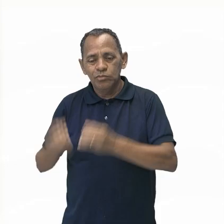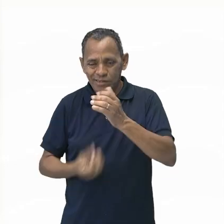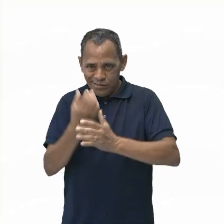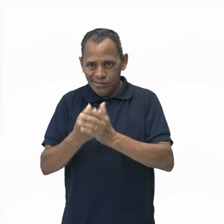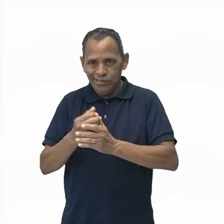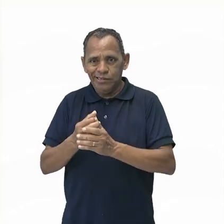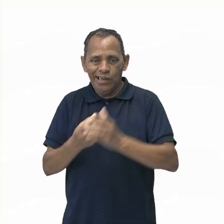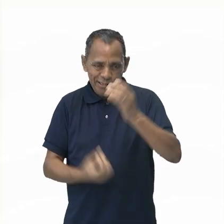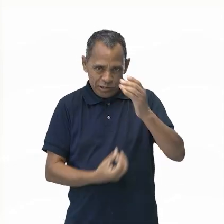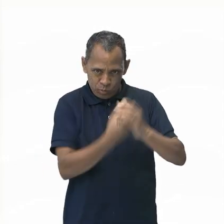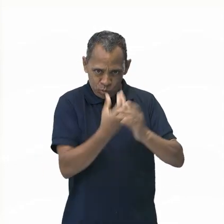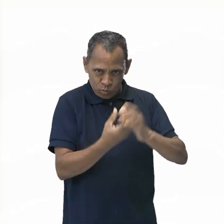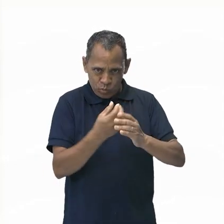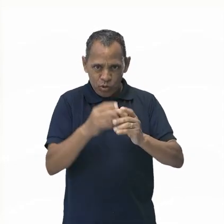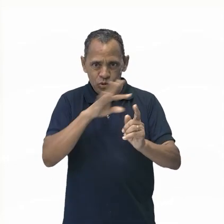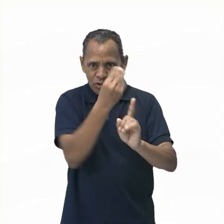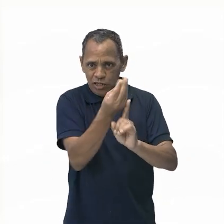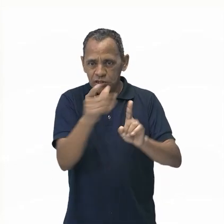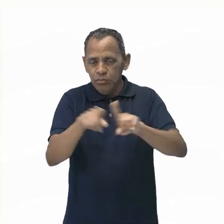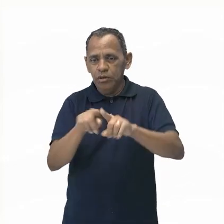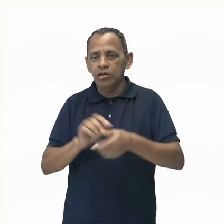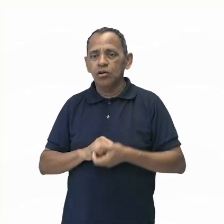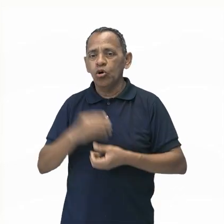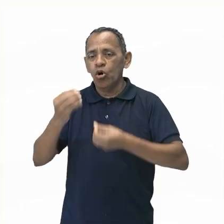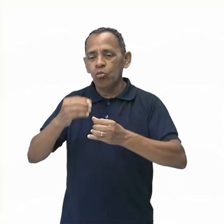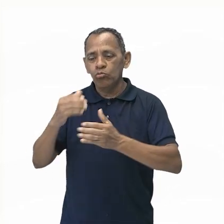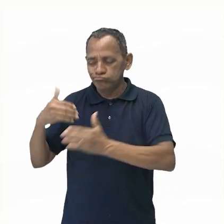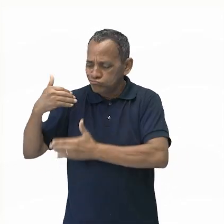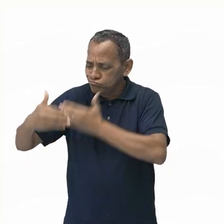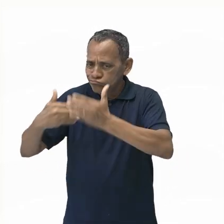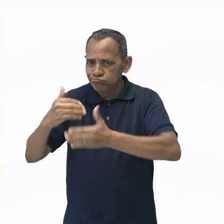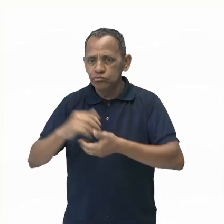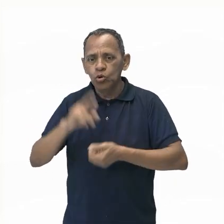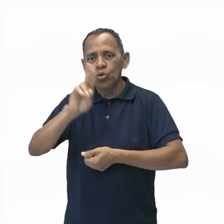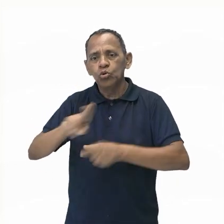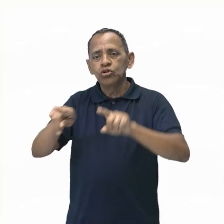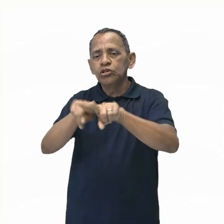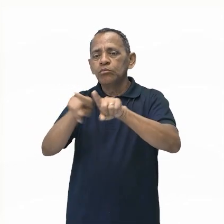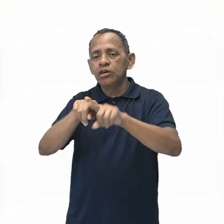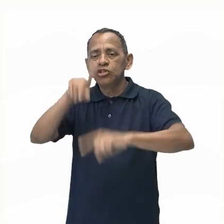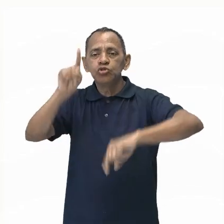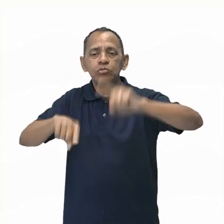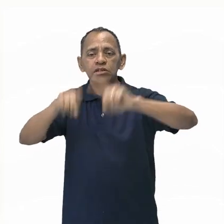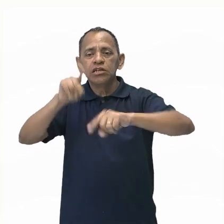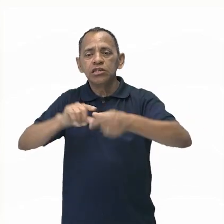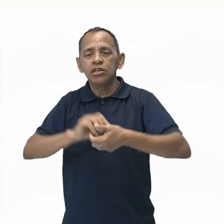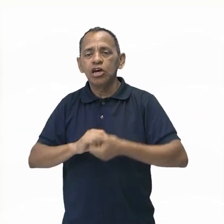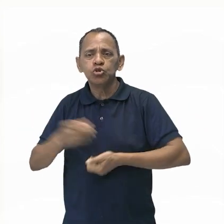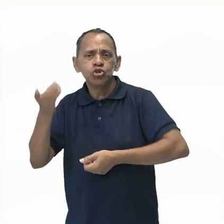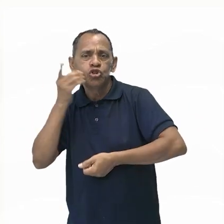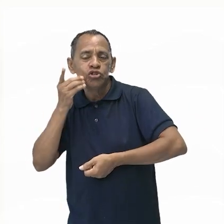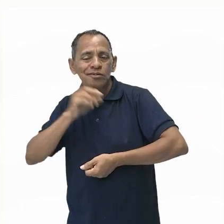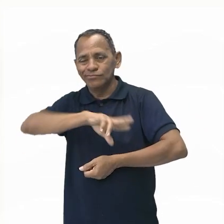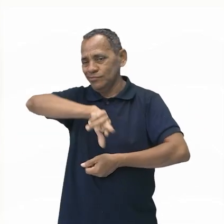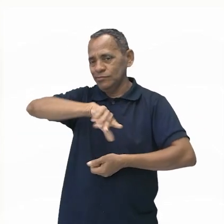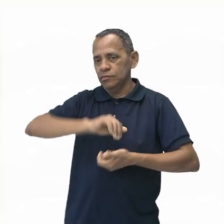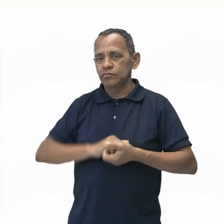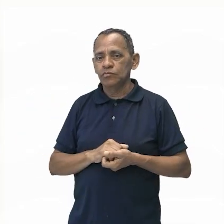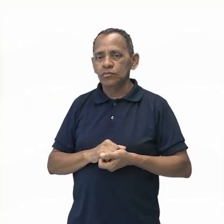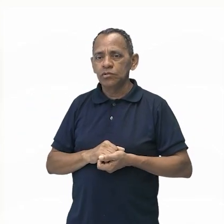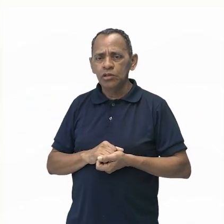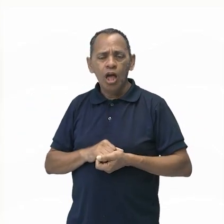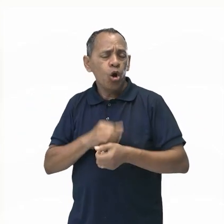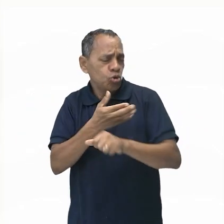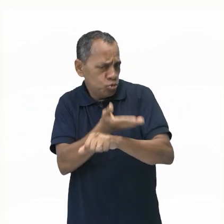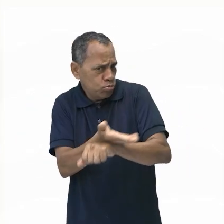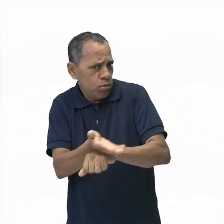aceita em uma obra de arte, tá bom? E aí, o uso de materiais não convencionais. Nós estávamos acostumados a ver